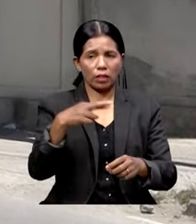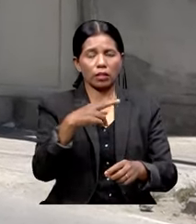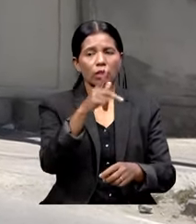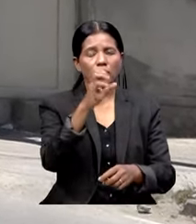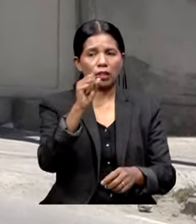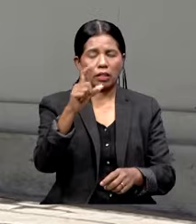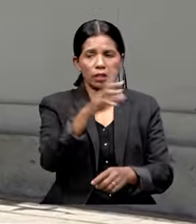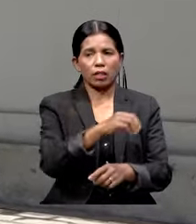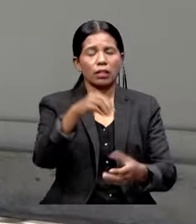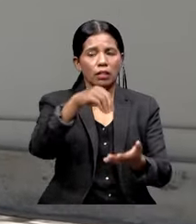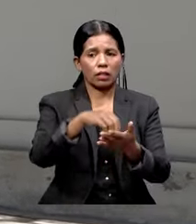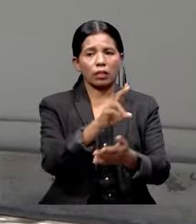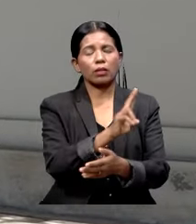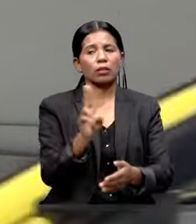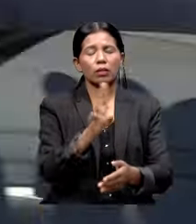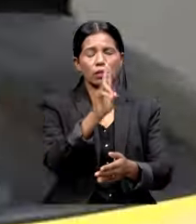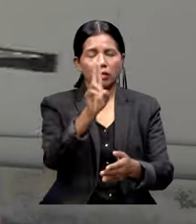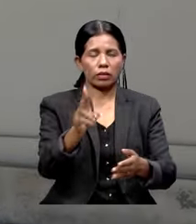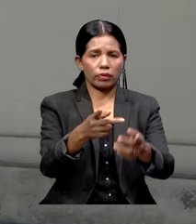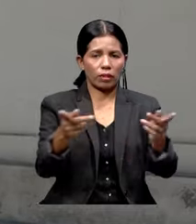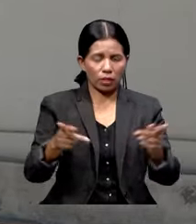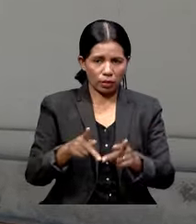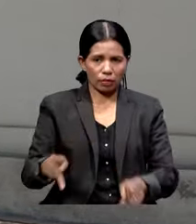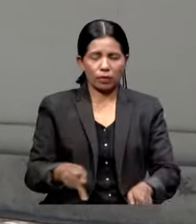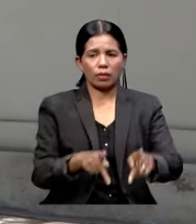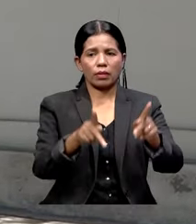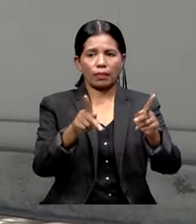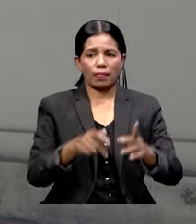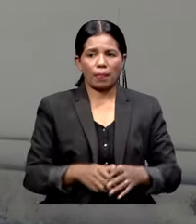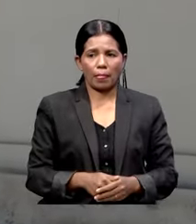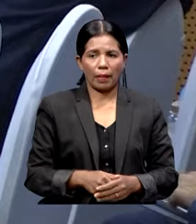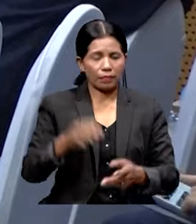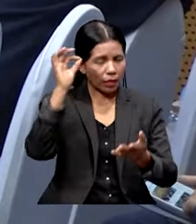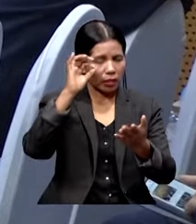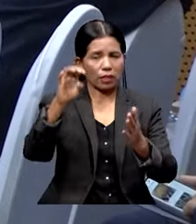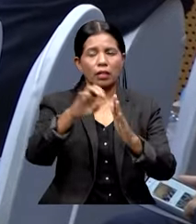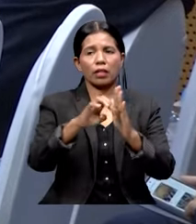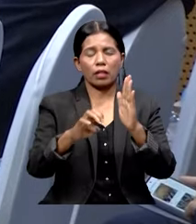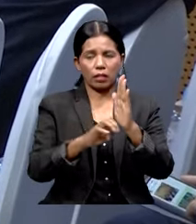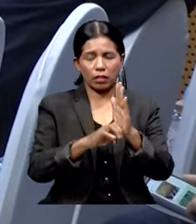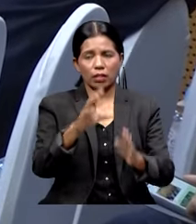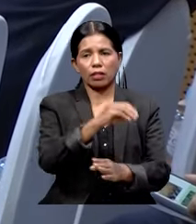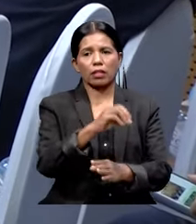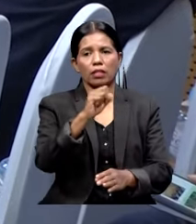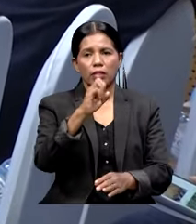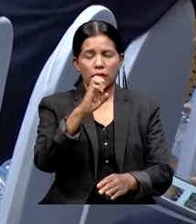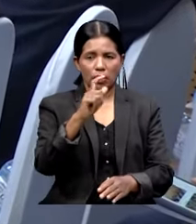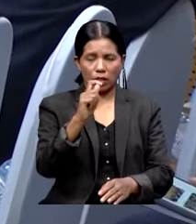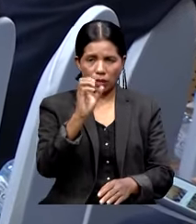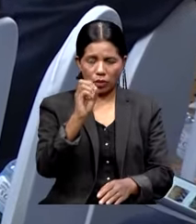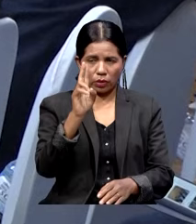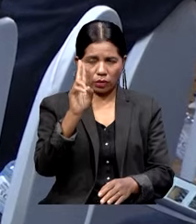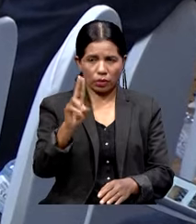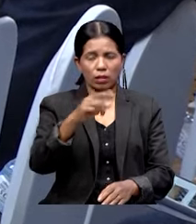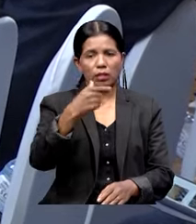tempo Badak, também considera ocupa espaço público. Secretário de Estado de Assunto Toponímia na Organização Urbana